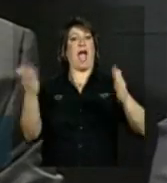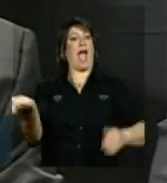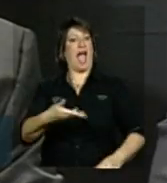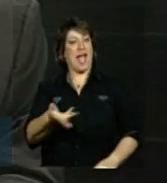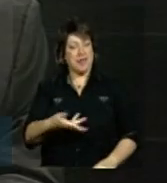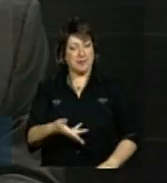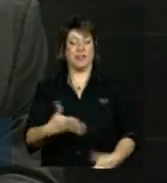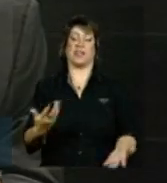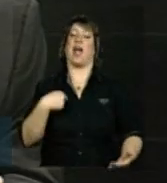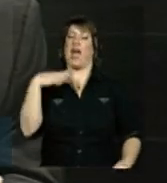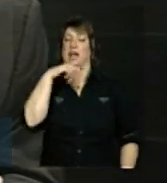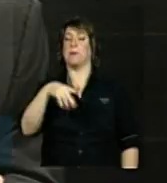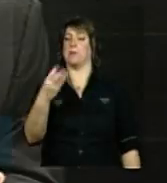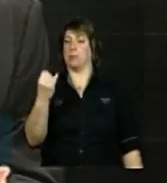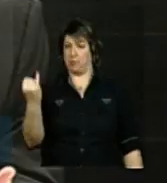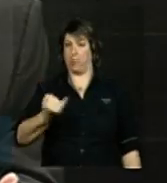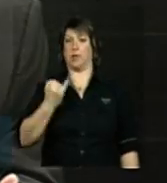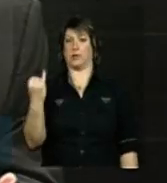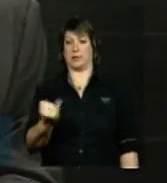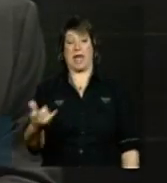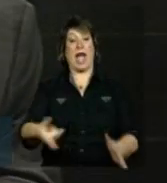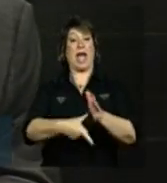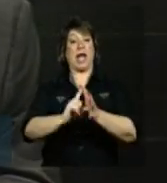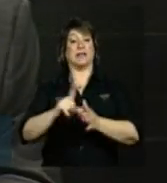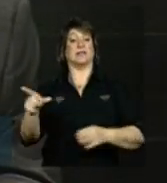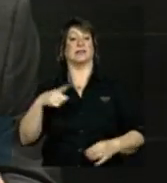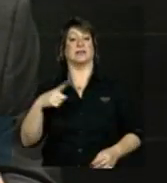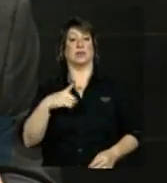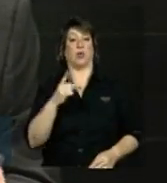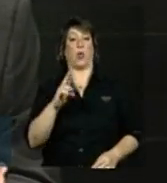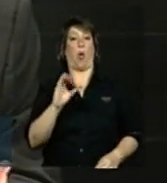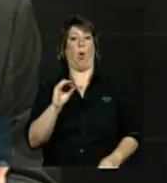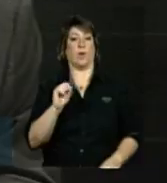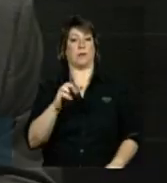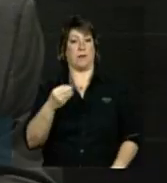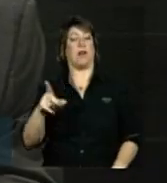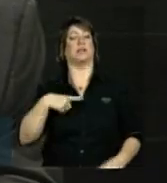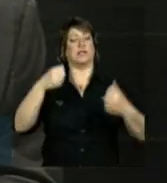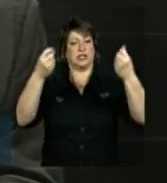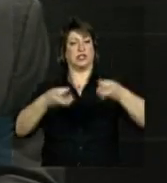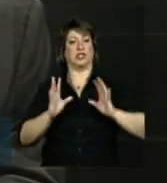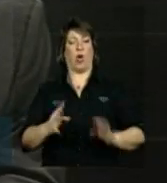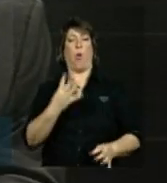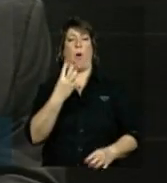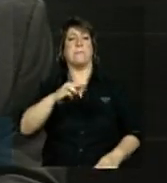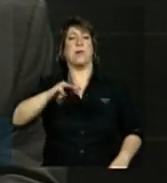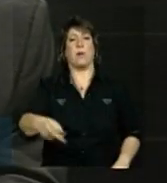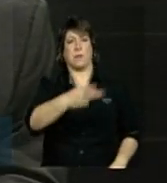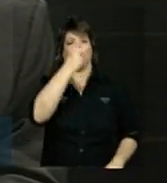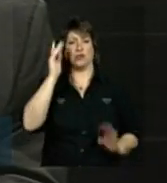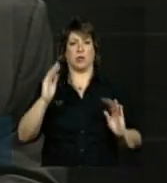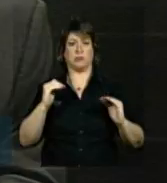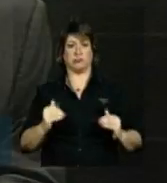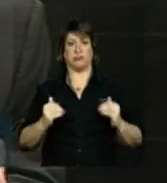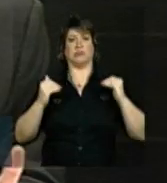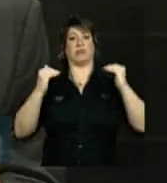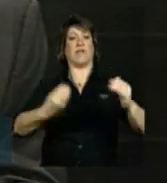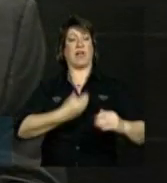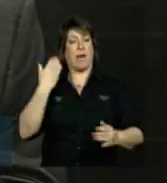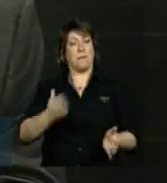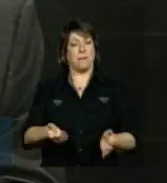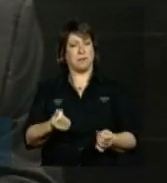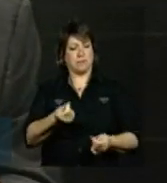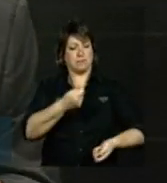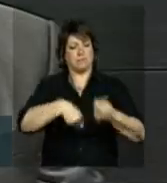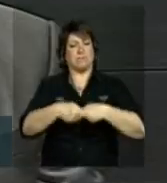muito importante. O doutor Osmar Dias já colocou aqui que cerca de 4 milhões de pessoas ascenderam à condição de classe média nesse mesmo